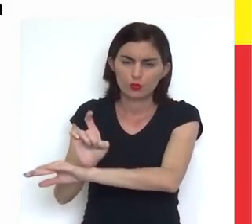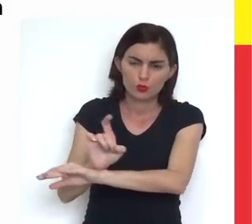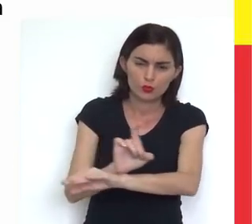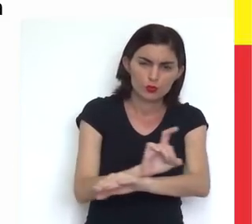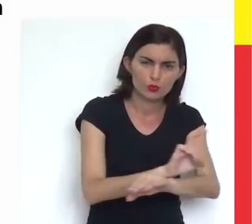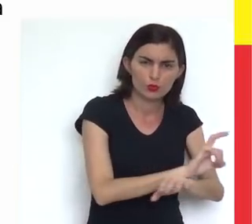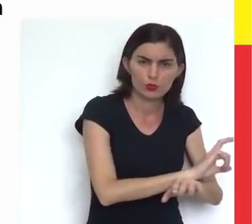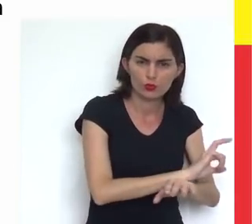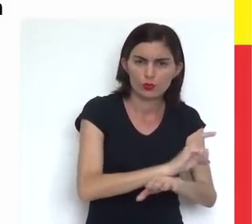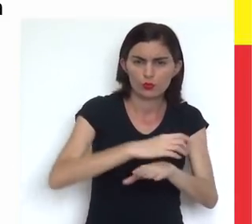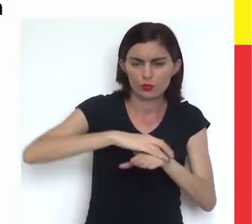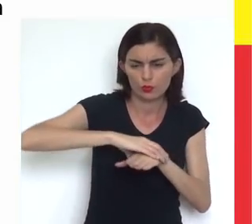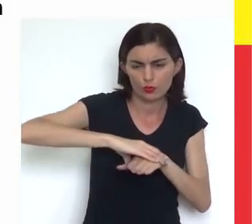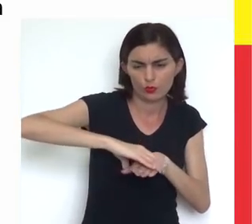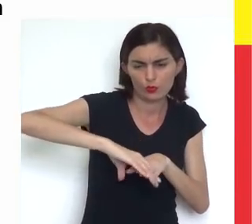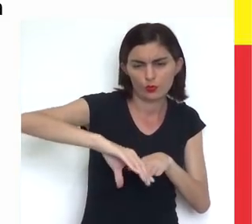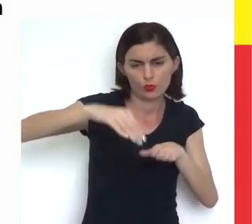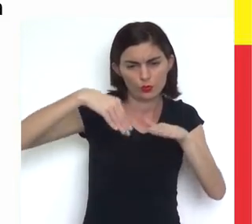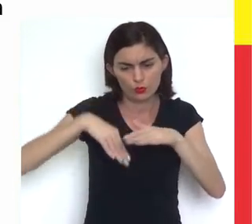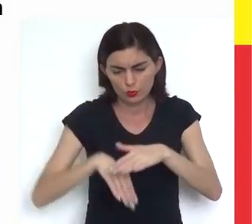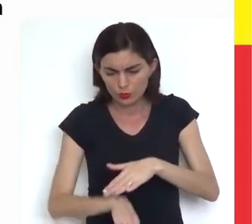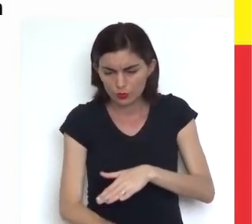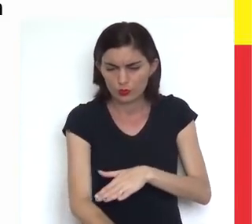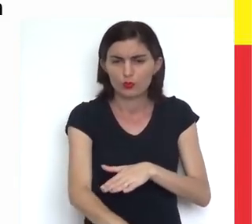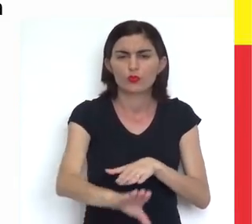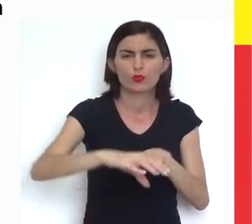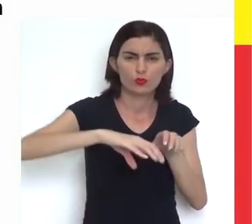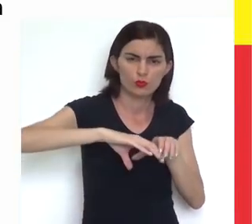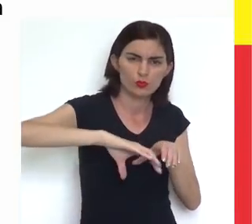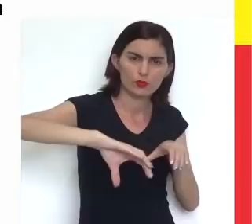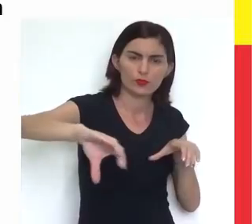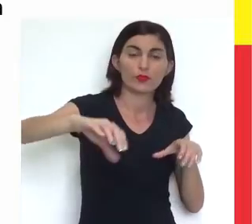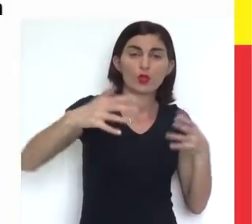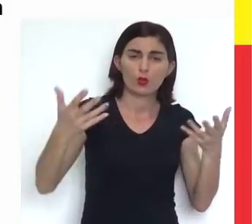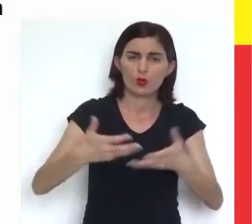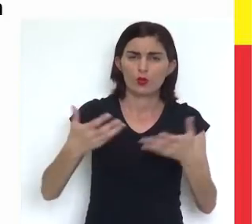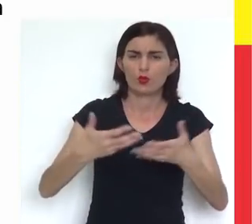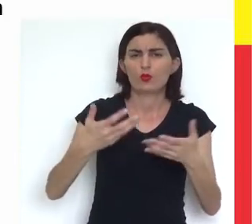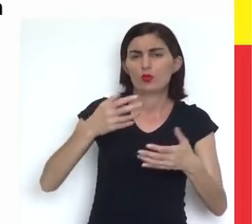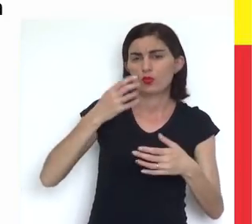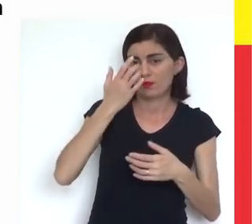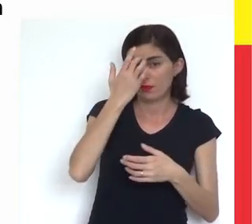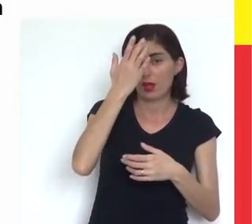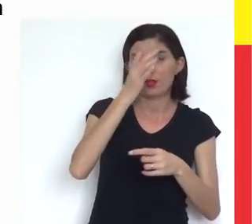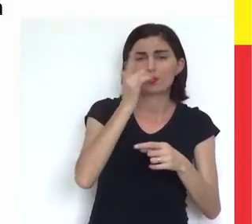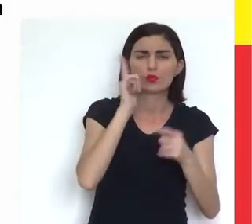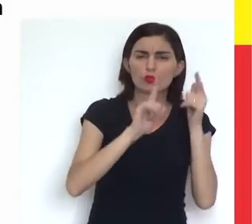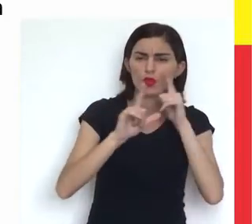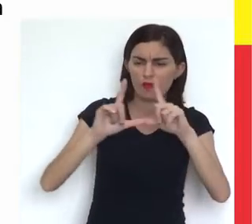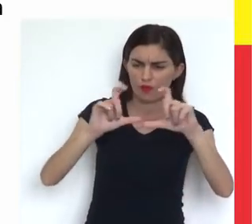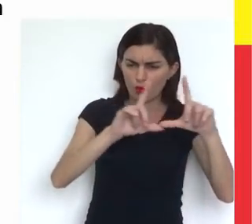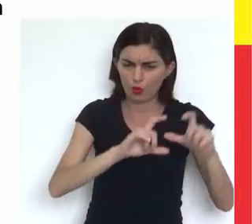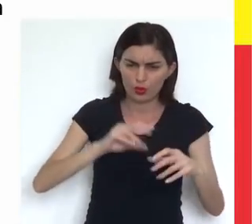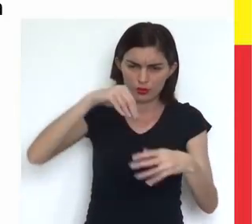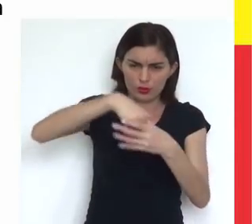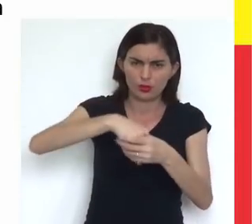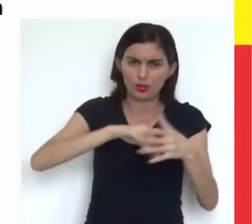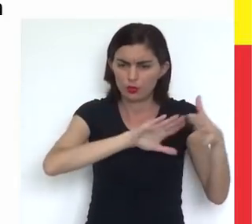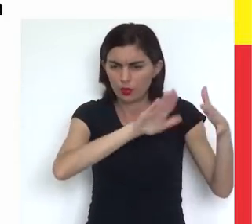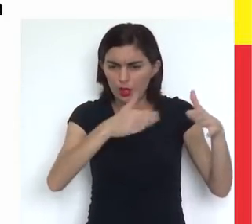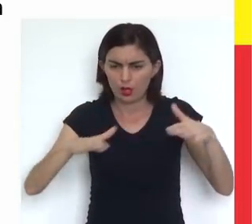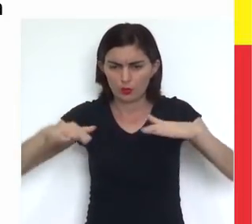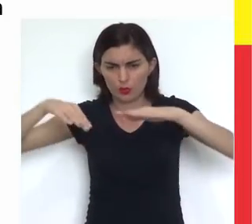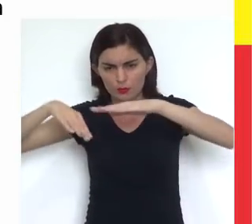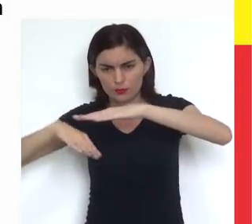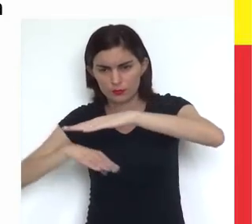algumas linhas inimigas no período da guerra, e isso facilitou para que hoje nós continuemos utilizando o